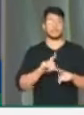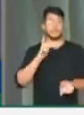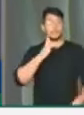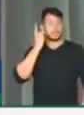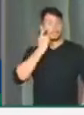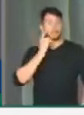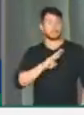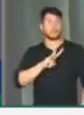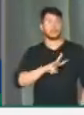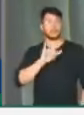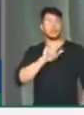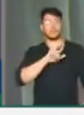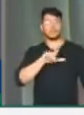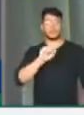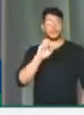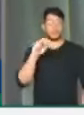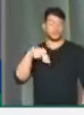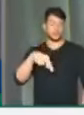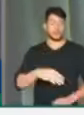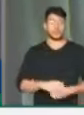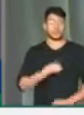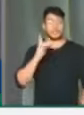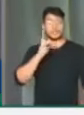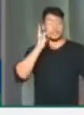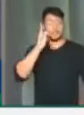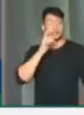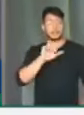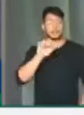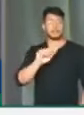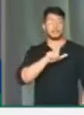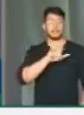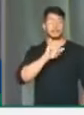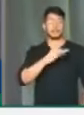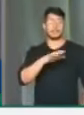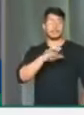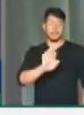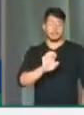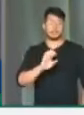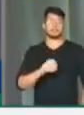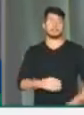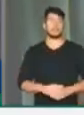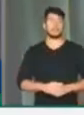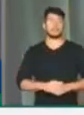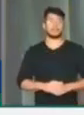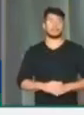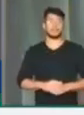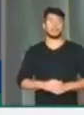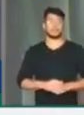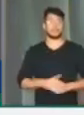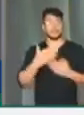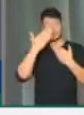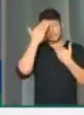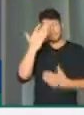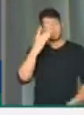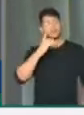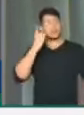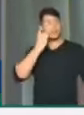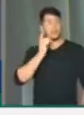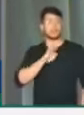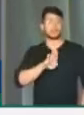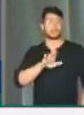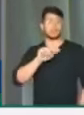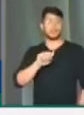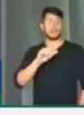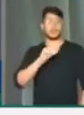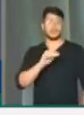pelo PSB. A deputada Alice Portugal, que ocupou a vice-liderança pelo PCdoB. Meu querido deputado Bacelar, que ocupou também a